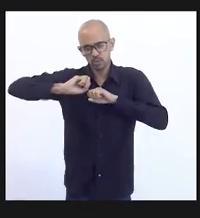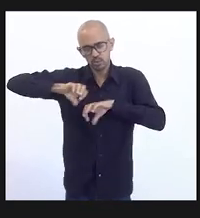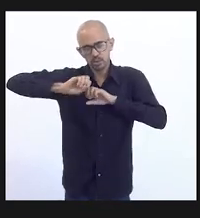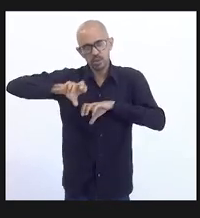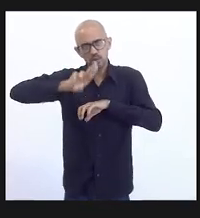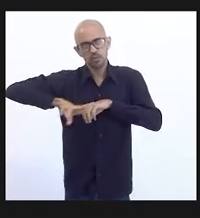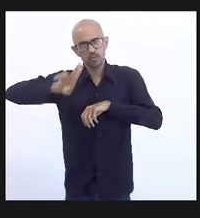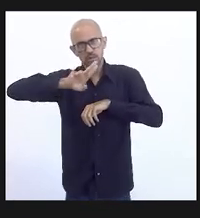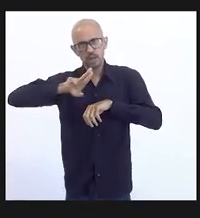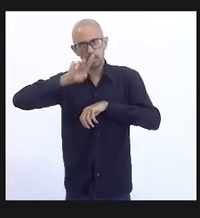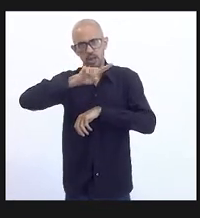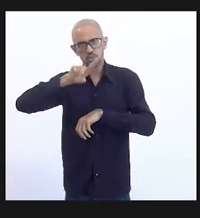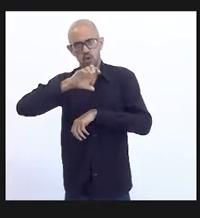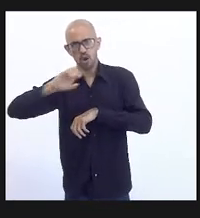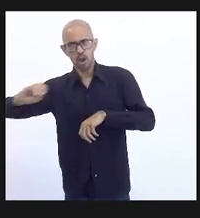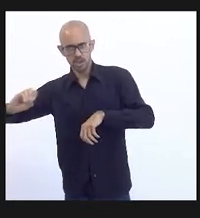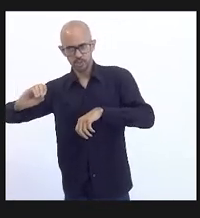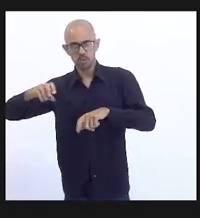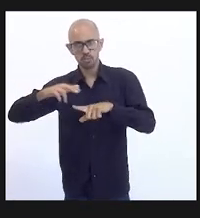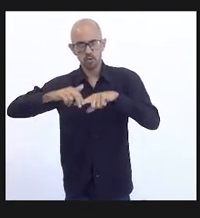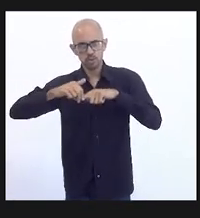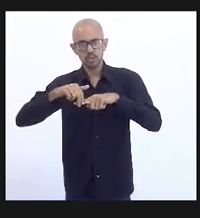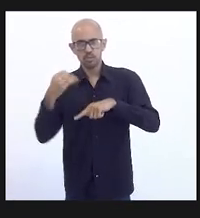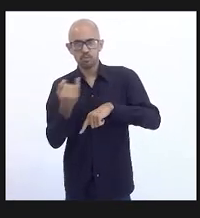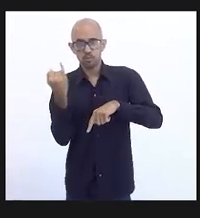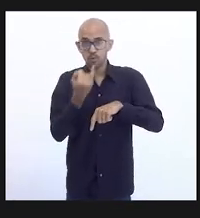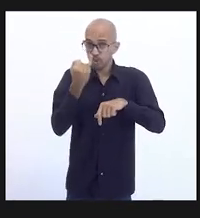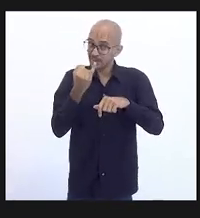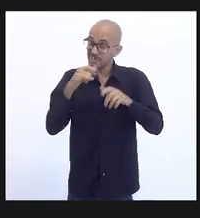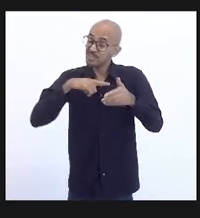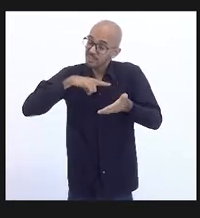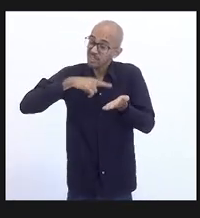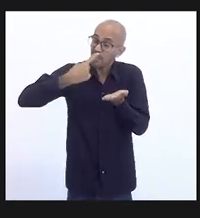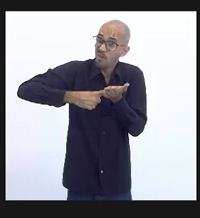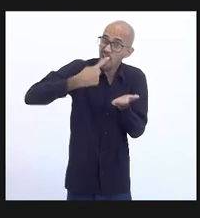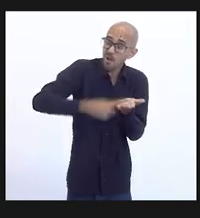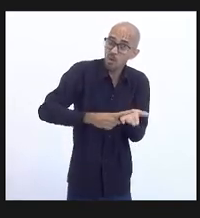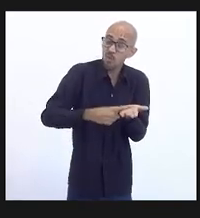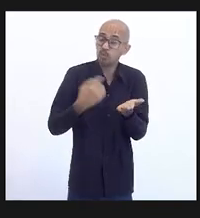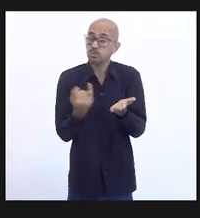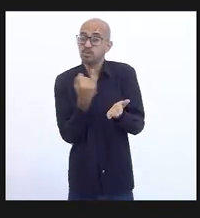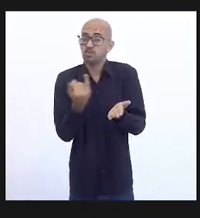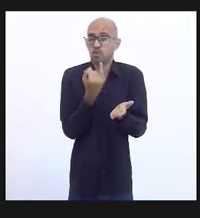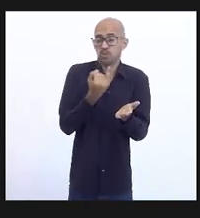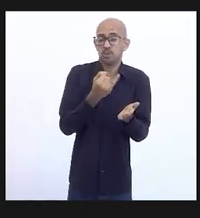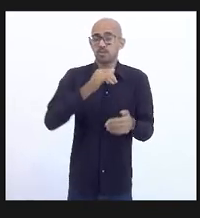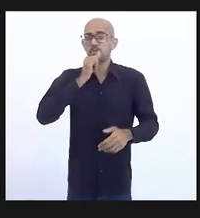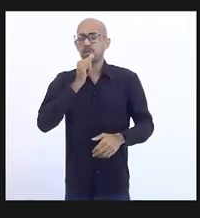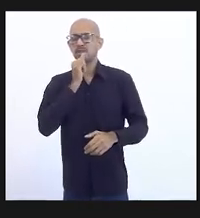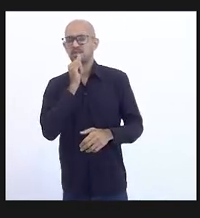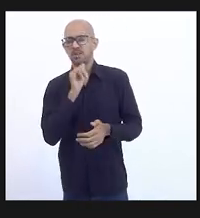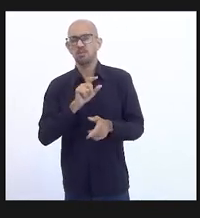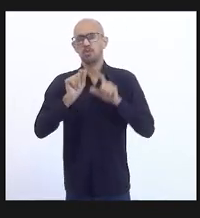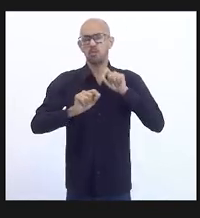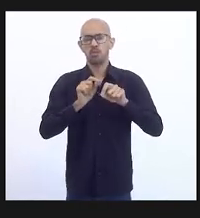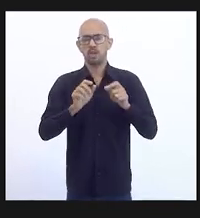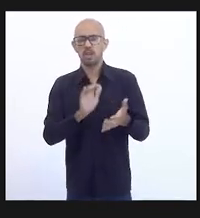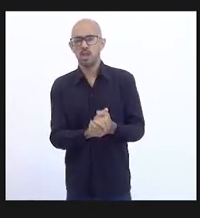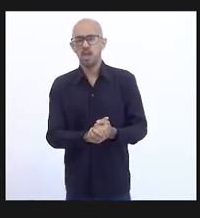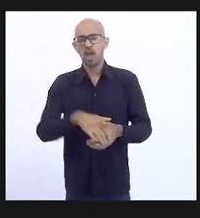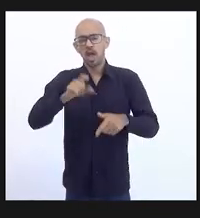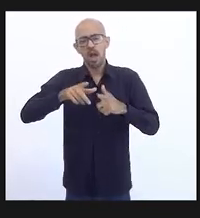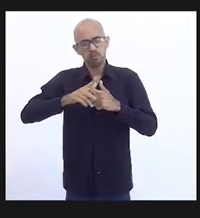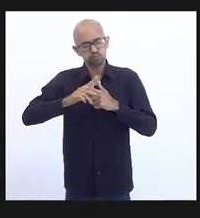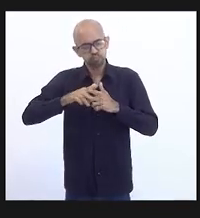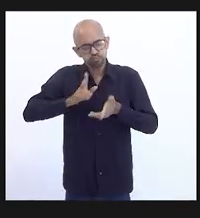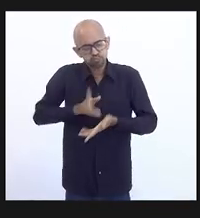Zona Oeste. Para isso, é importante que a gente tenha alguns acordos importantes, como, por exemplo, a